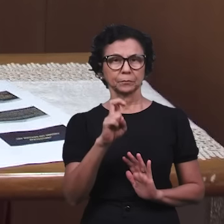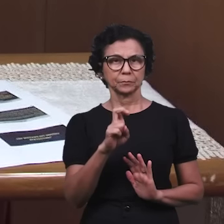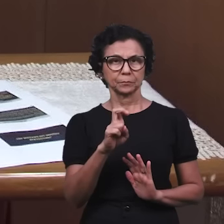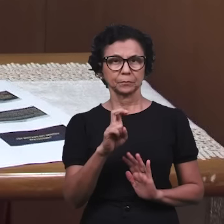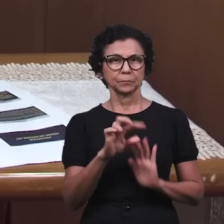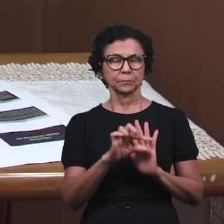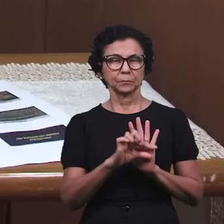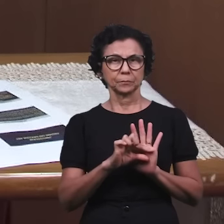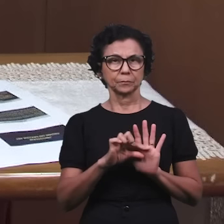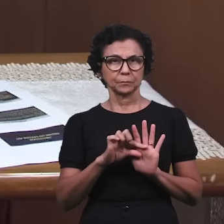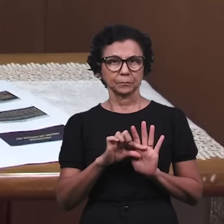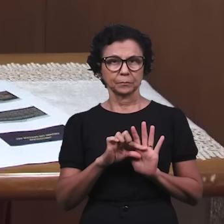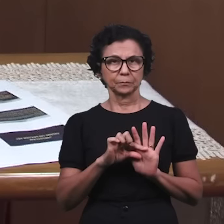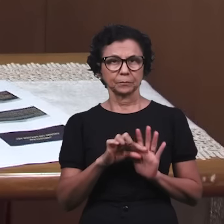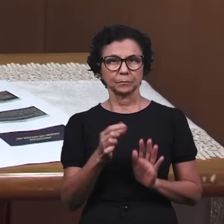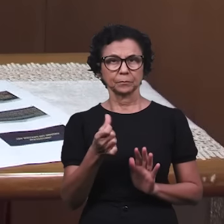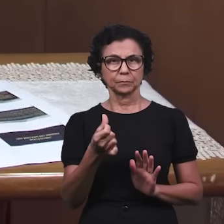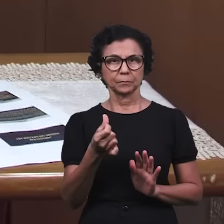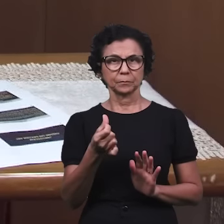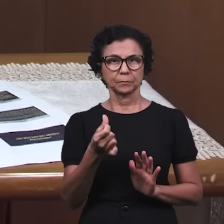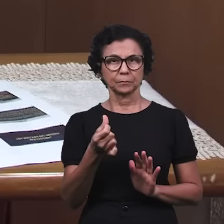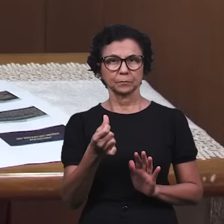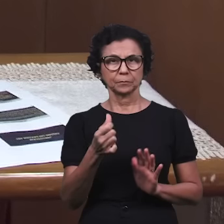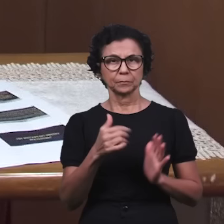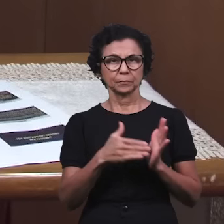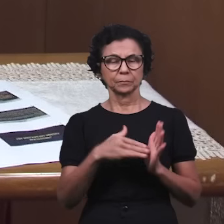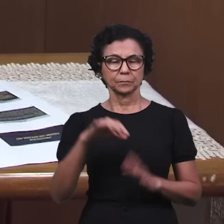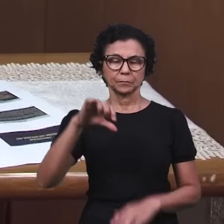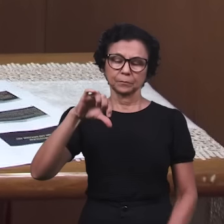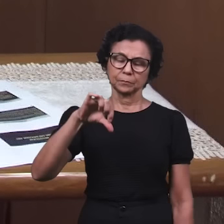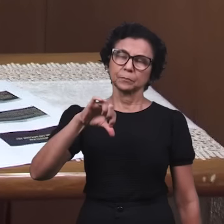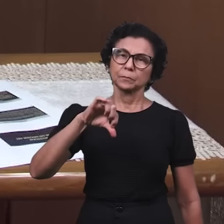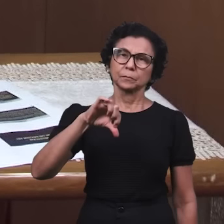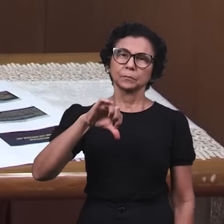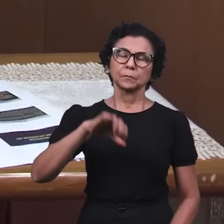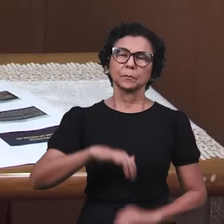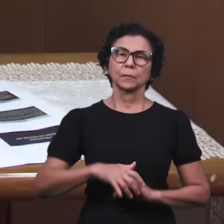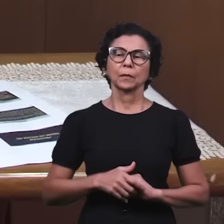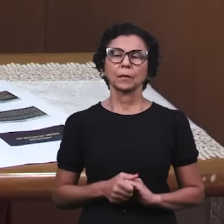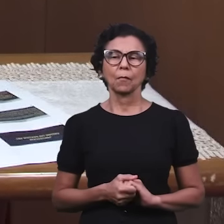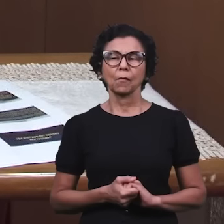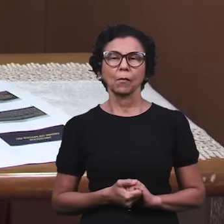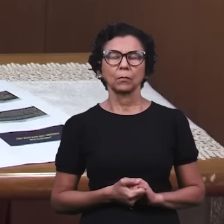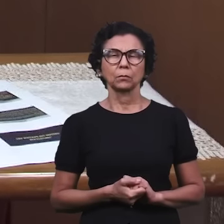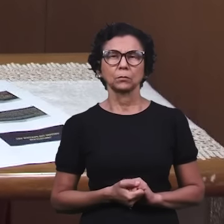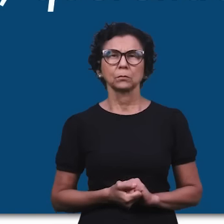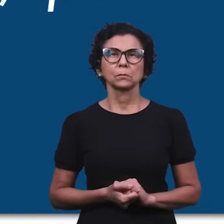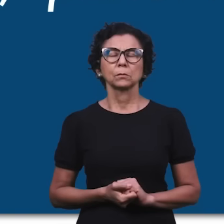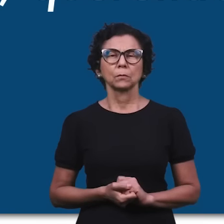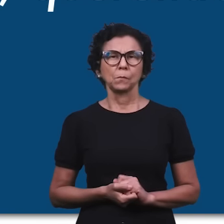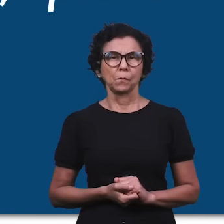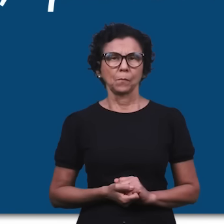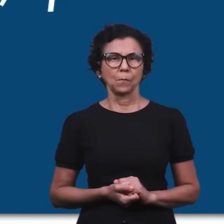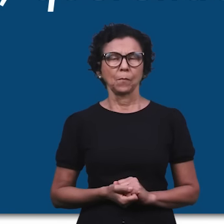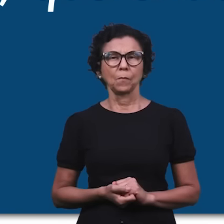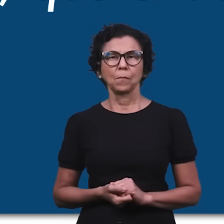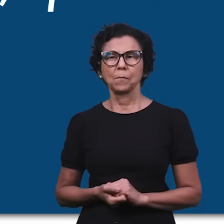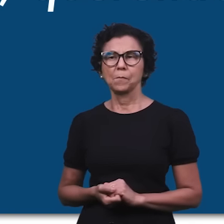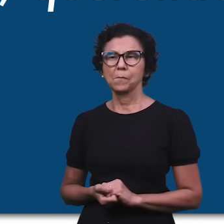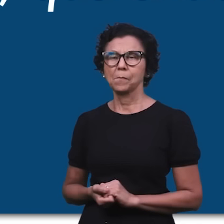5, versos de 6 a 9. A palavra do Senhor diz assim: